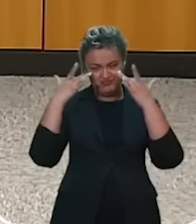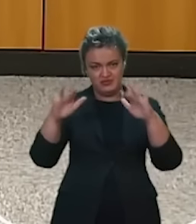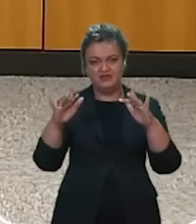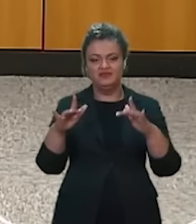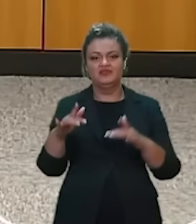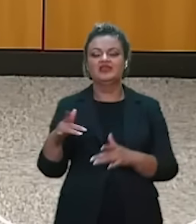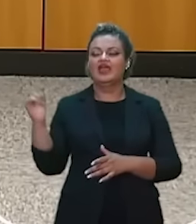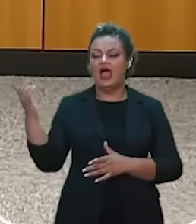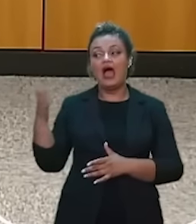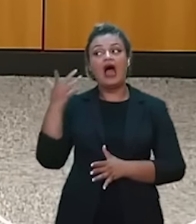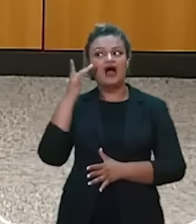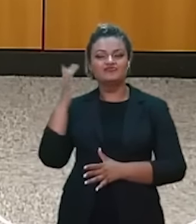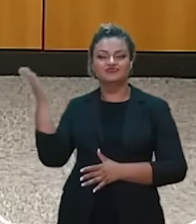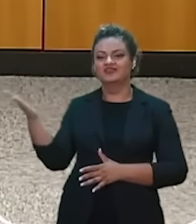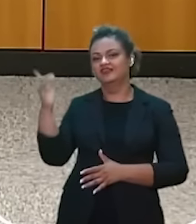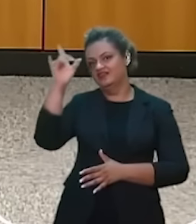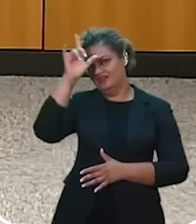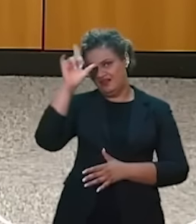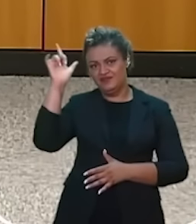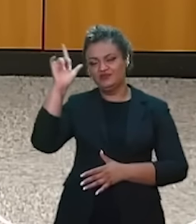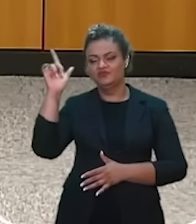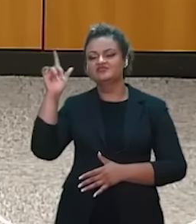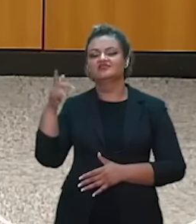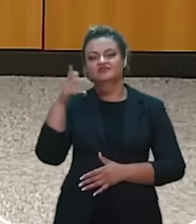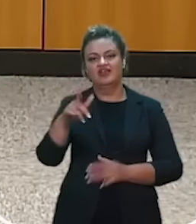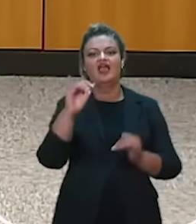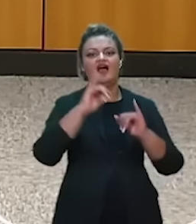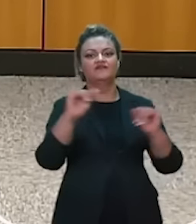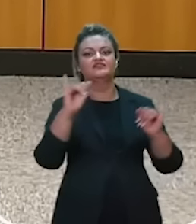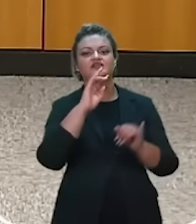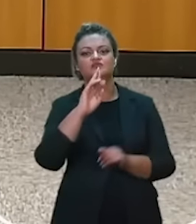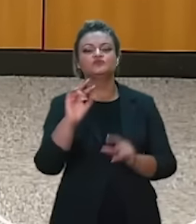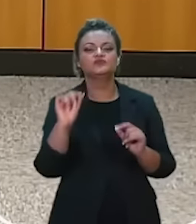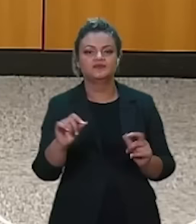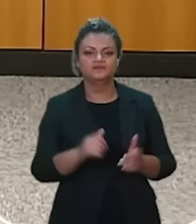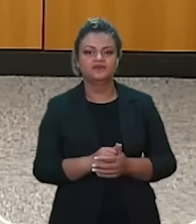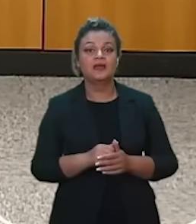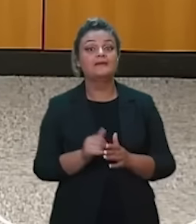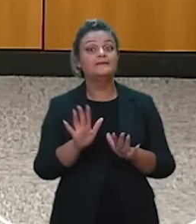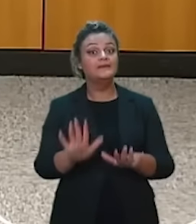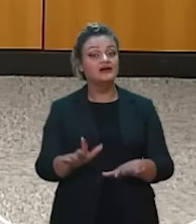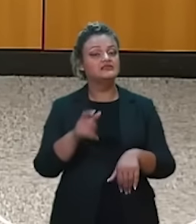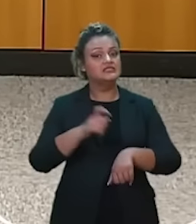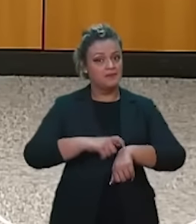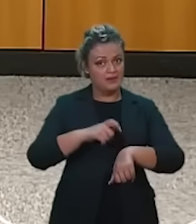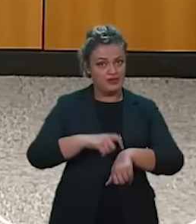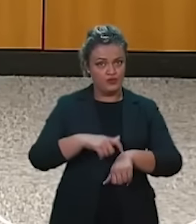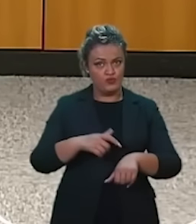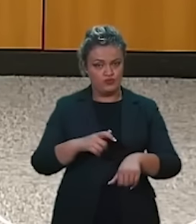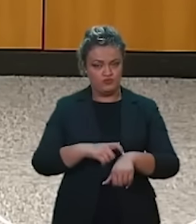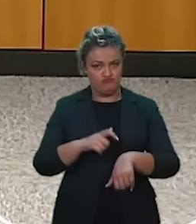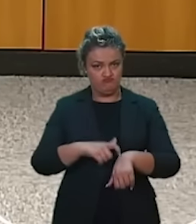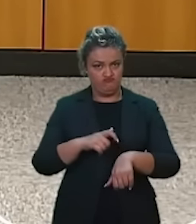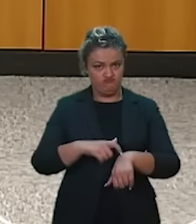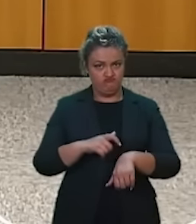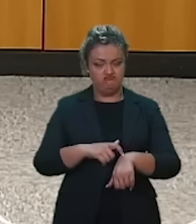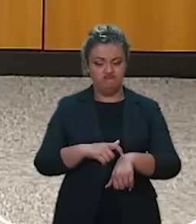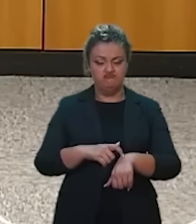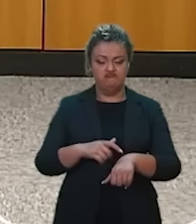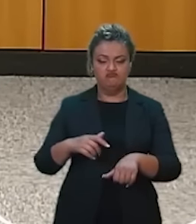o meu sucessor Ah mas eh O que foi feito nesse período eh Sem dúvida são